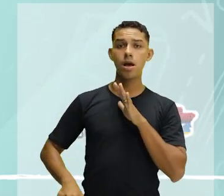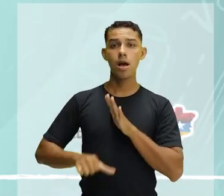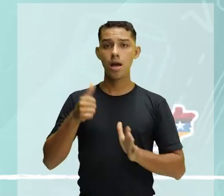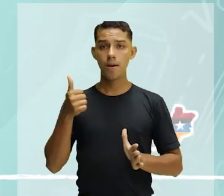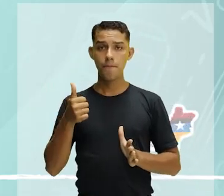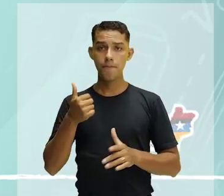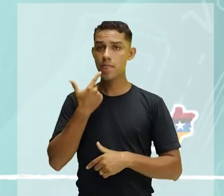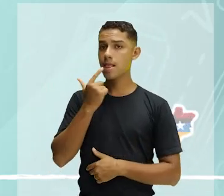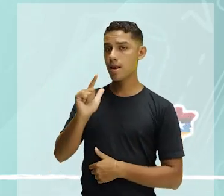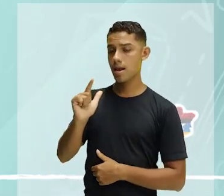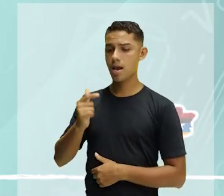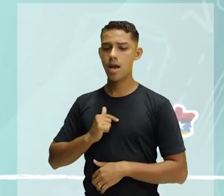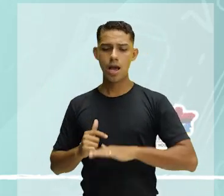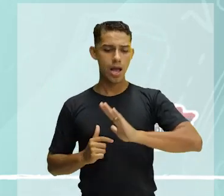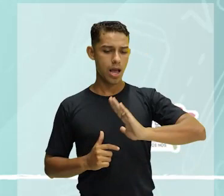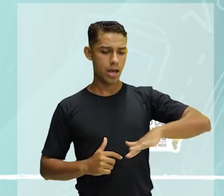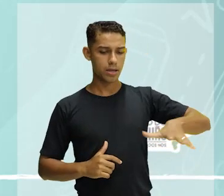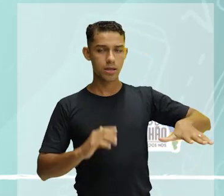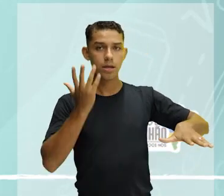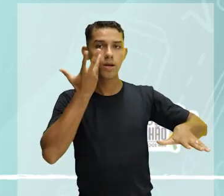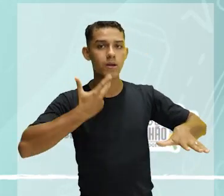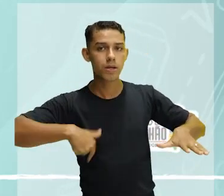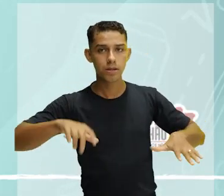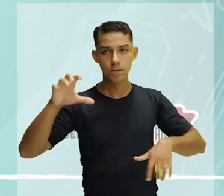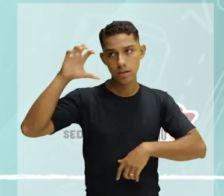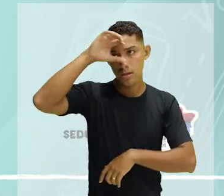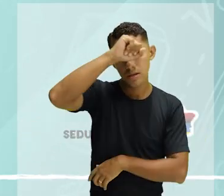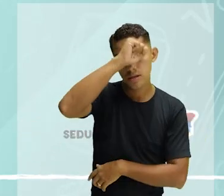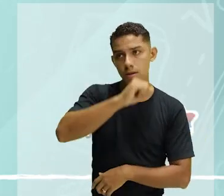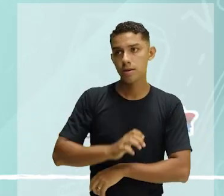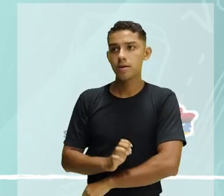que uma criança aprende, que geralmente corresponde ao grupo